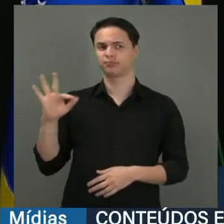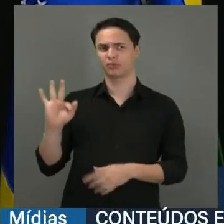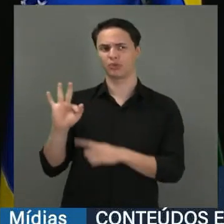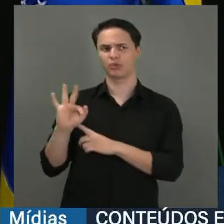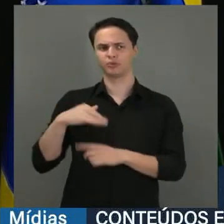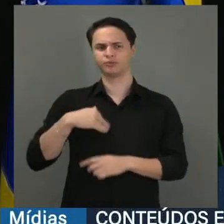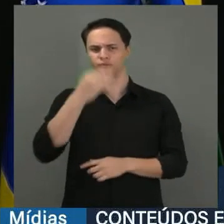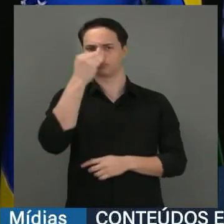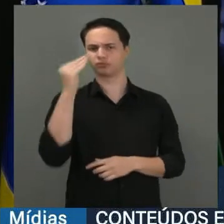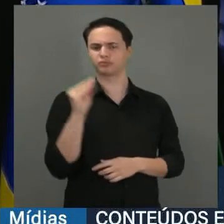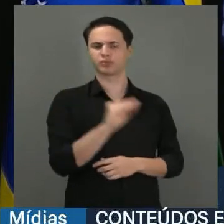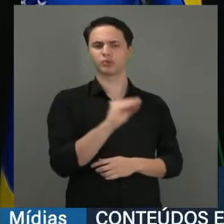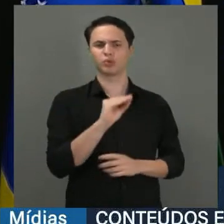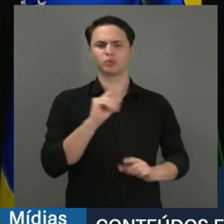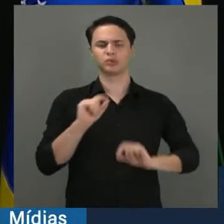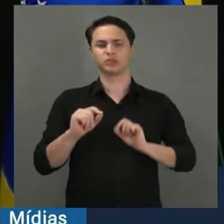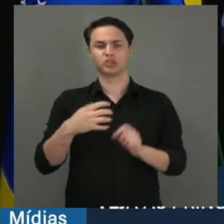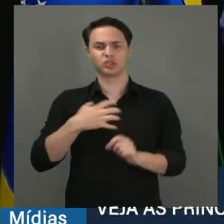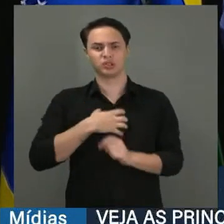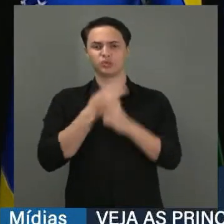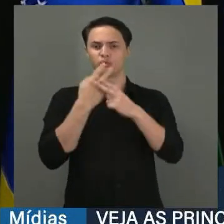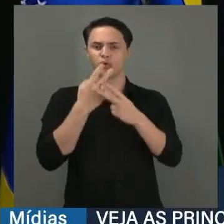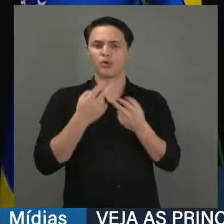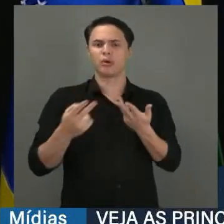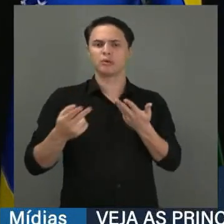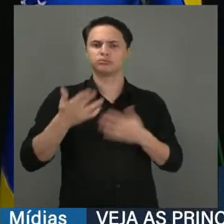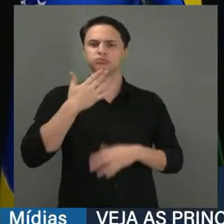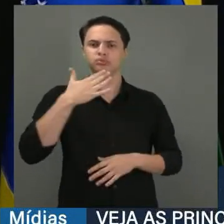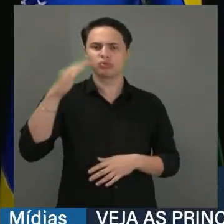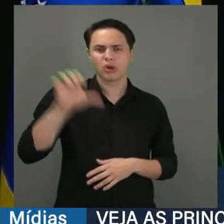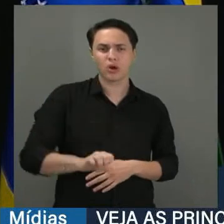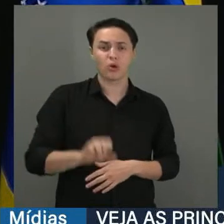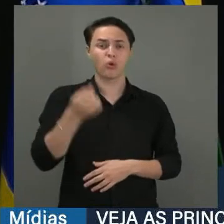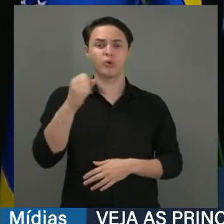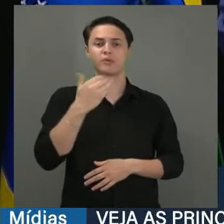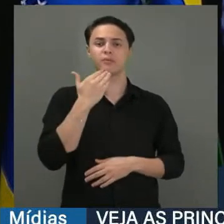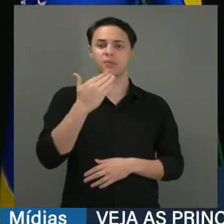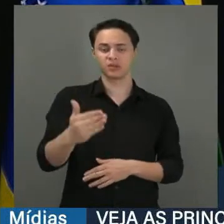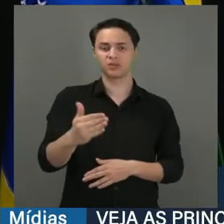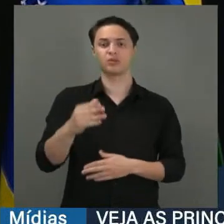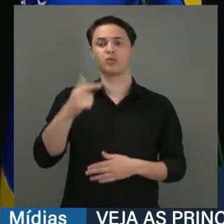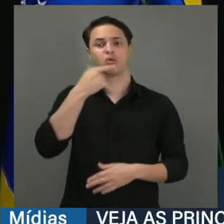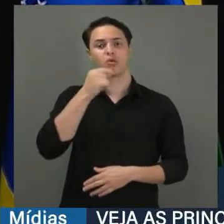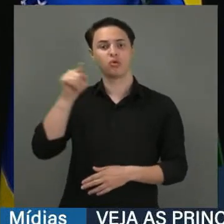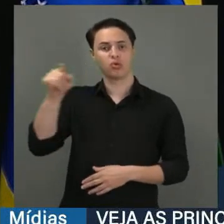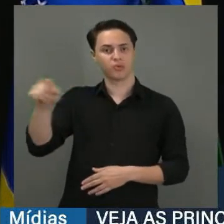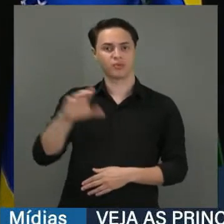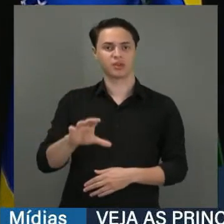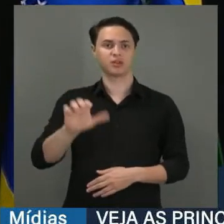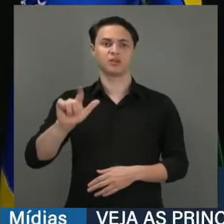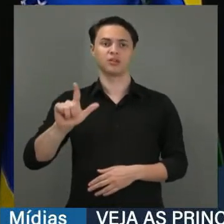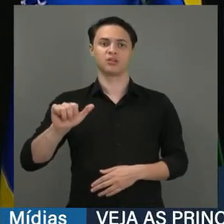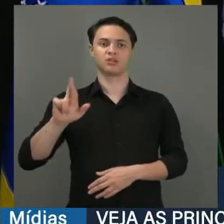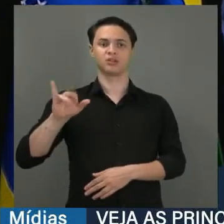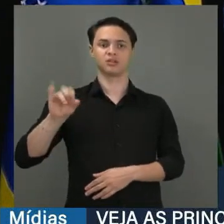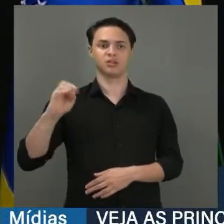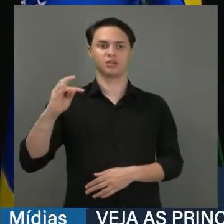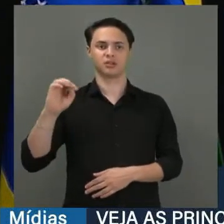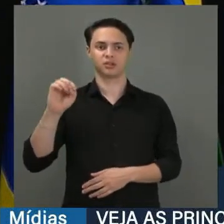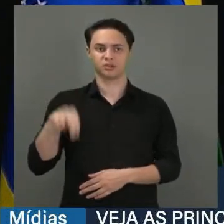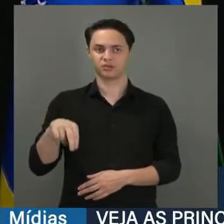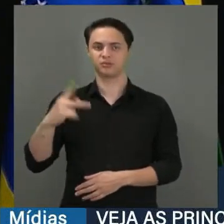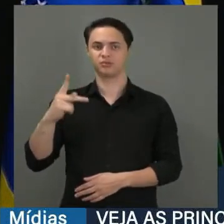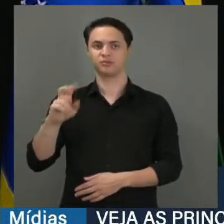que ignorou de forma cruel 8 pedidos feitos pelo advogado de Clédiston Pereira da Cunha,